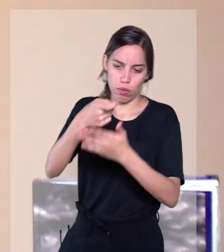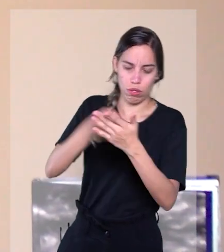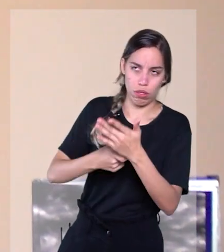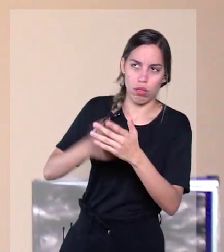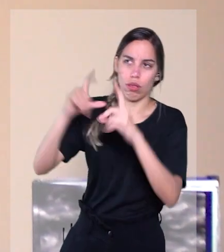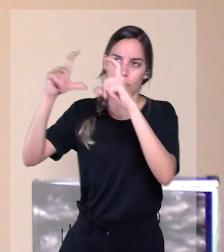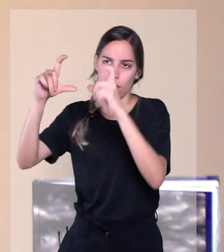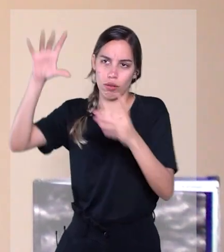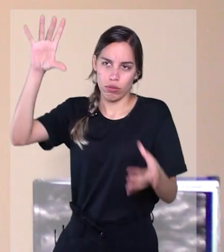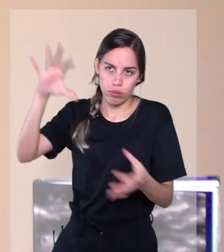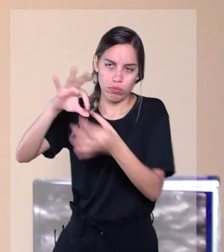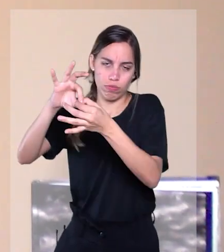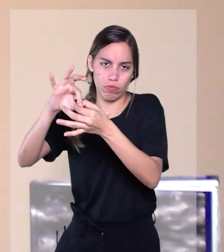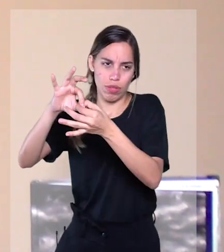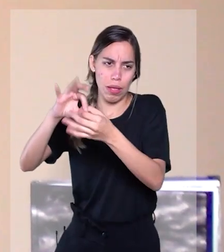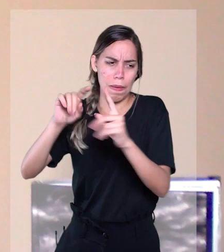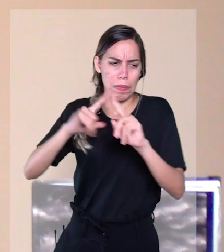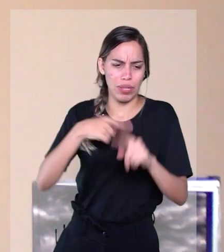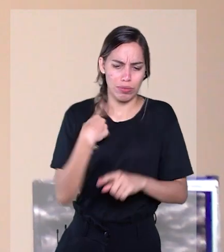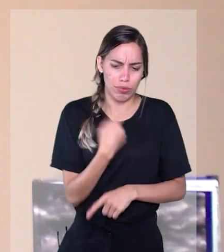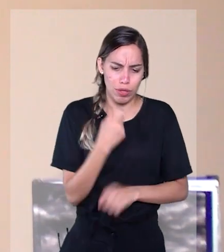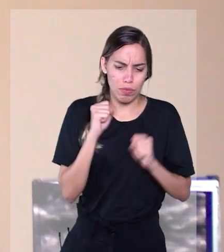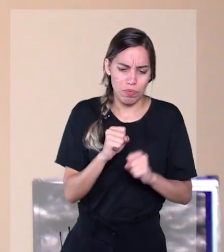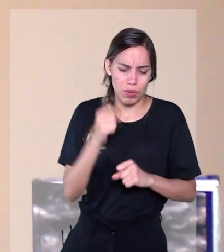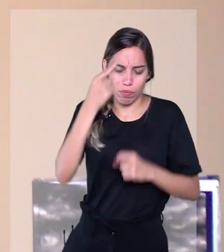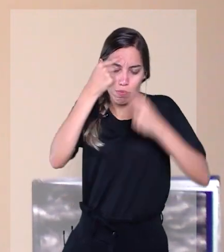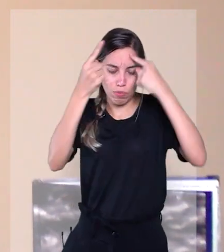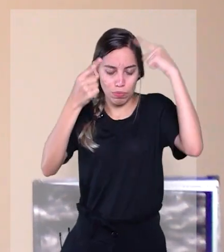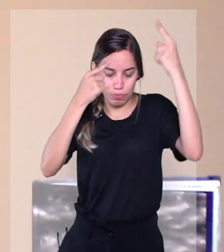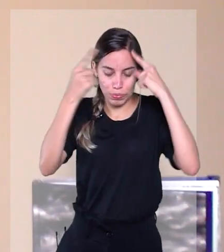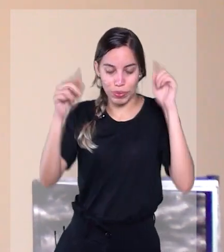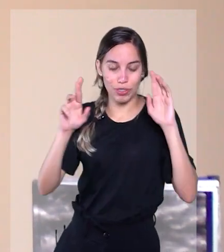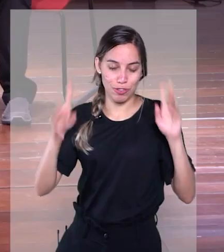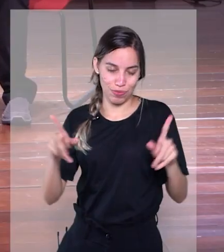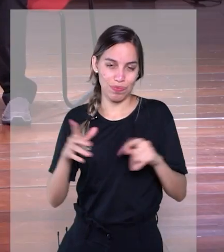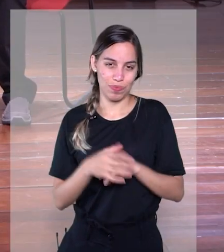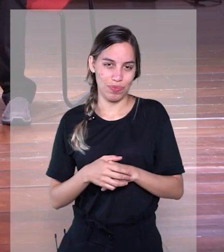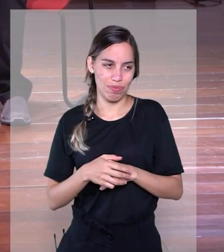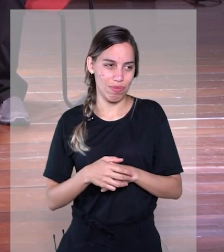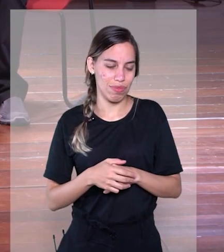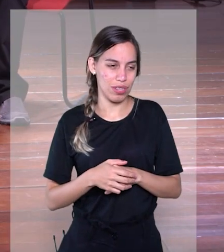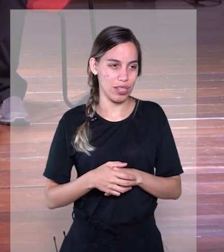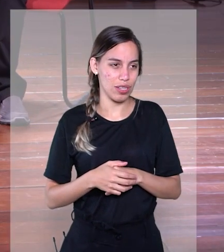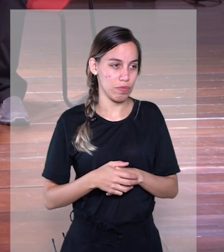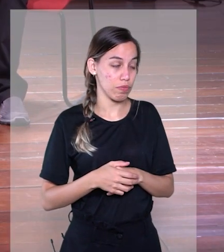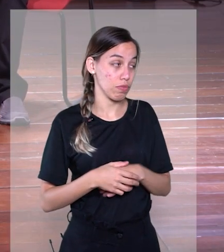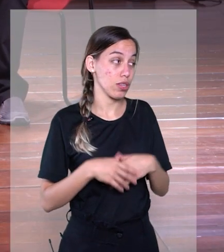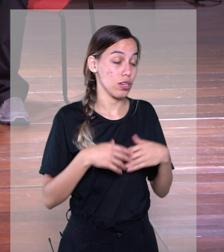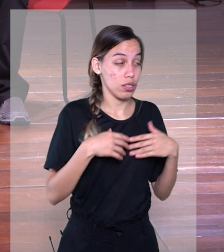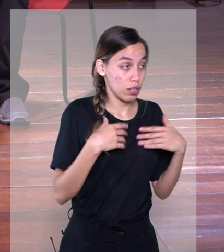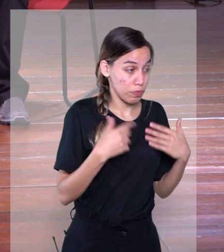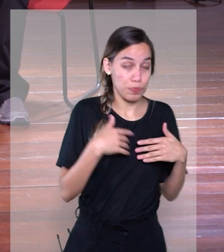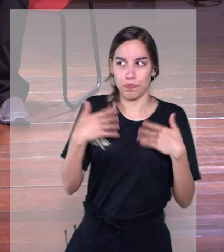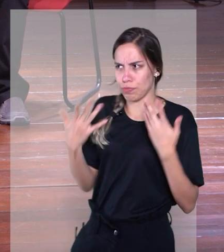gente pode recriar ideias a partir dessa associação. Então, isso é um exercício muito interessante. Bom, um